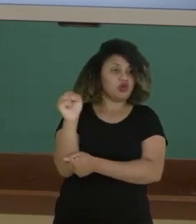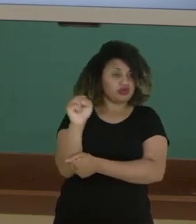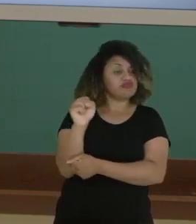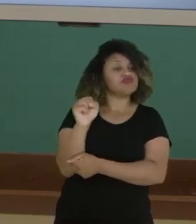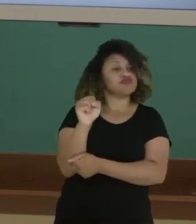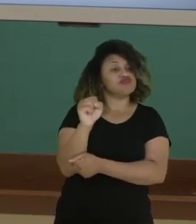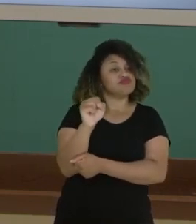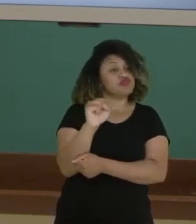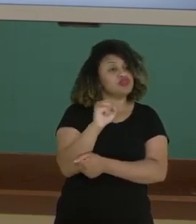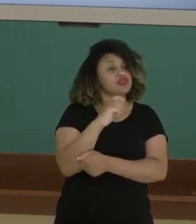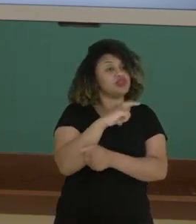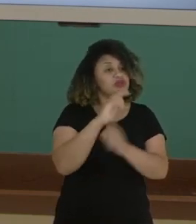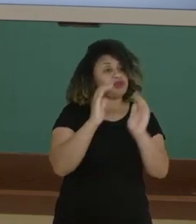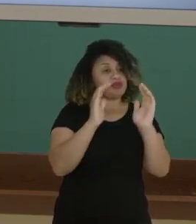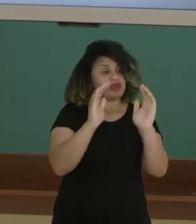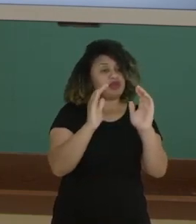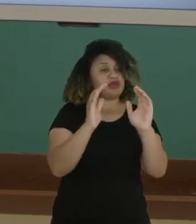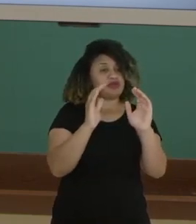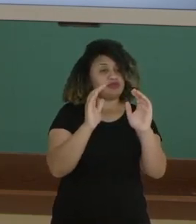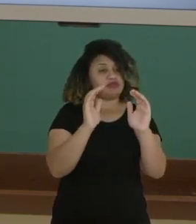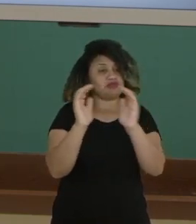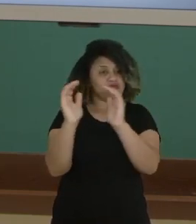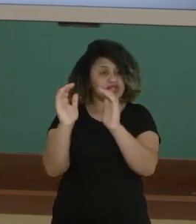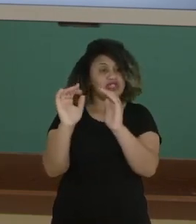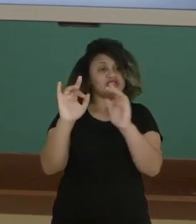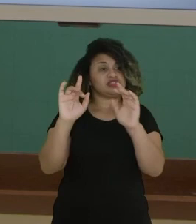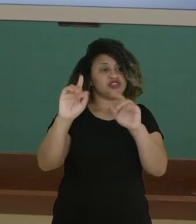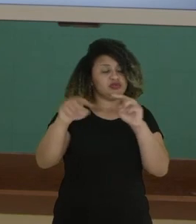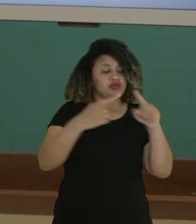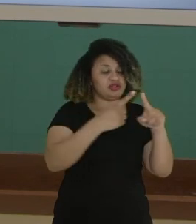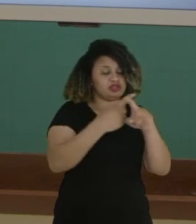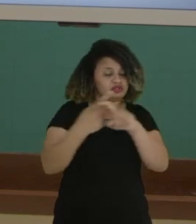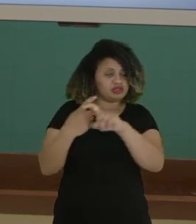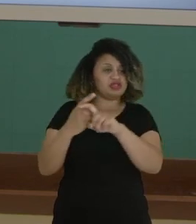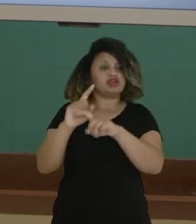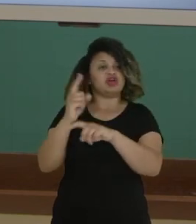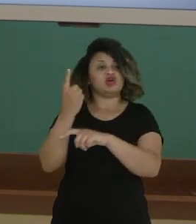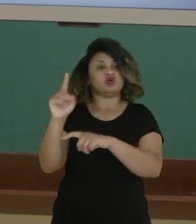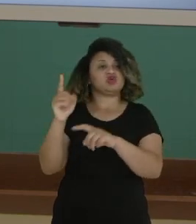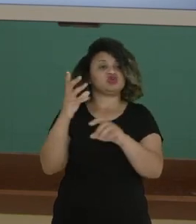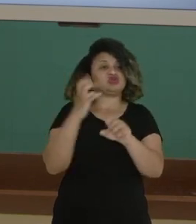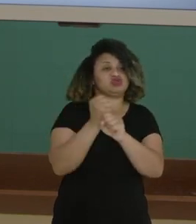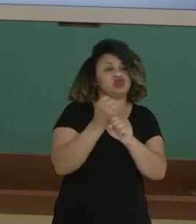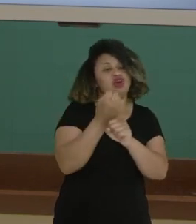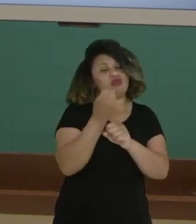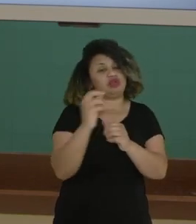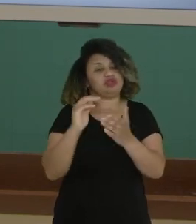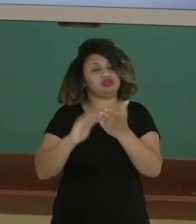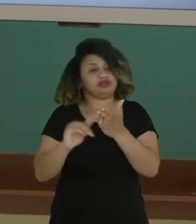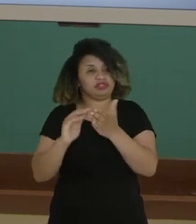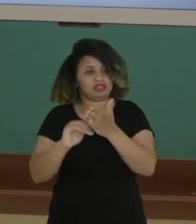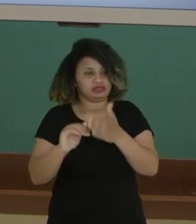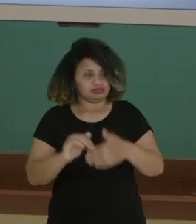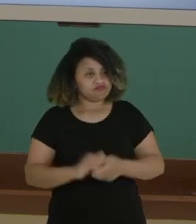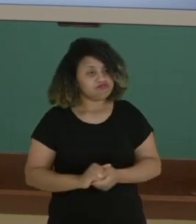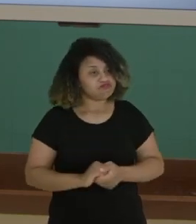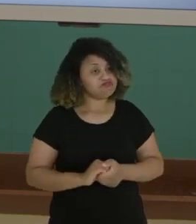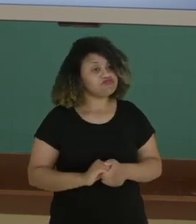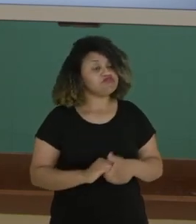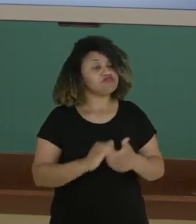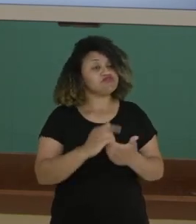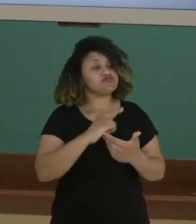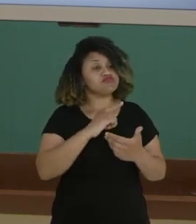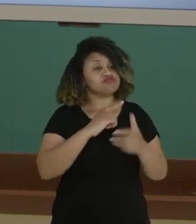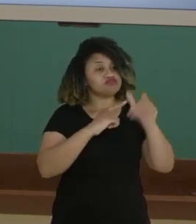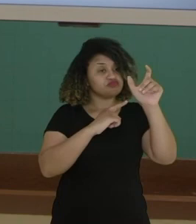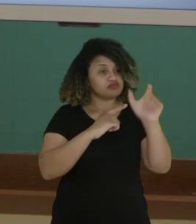Primeiro as contas dentro do parênteses, depois multiplicação e por último soma e subtração. Então aqui, ó, o primeiro membro